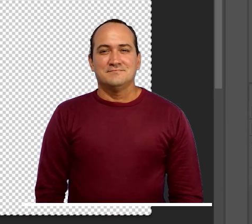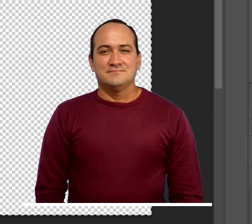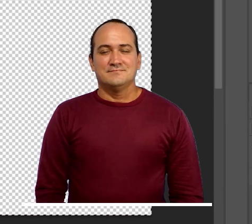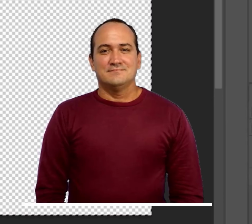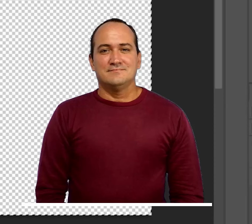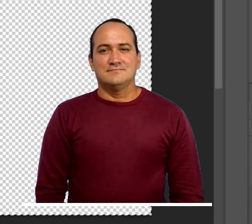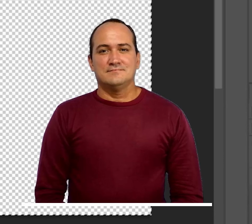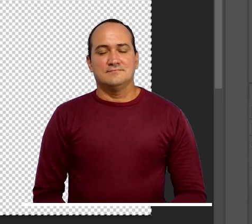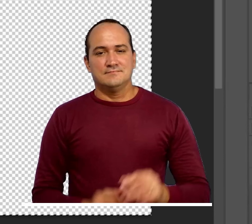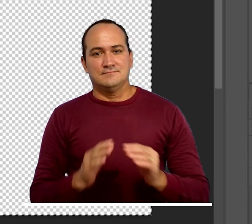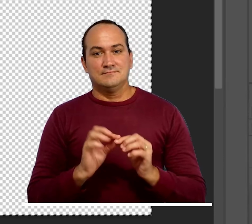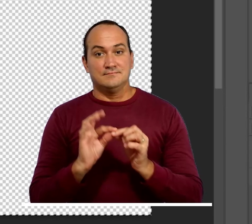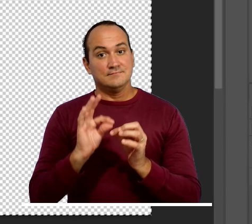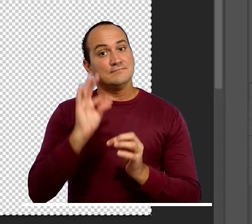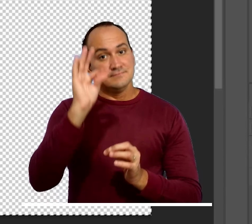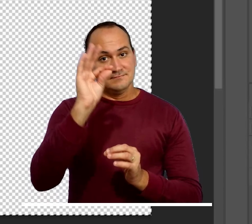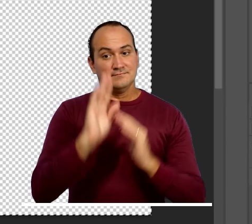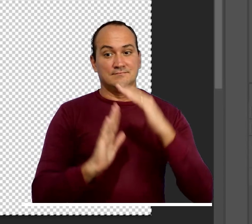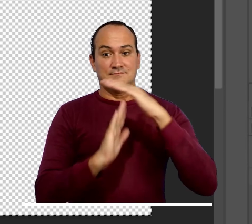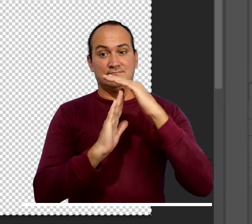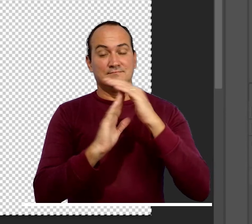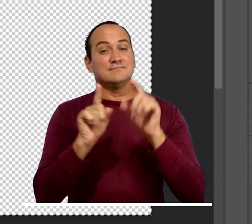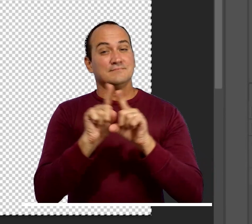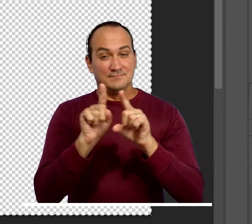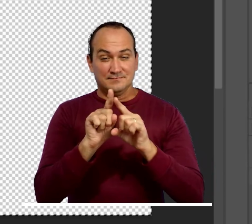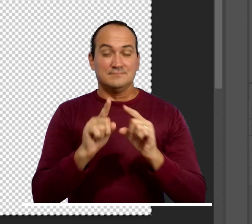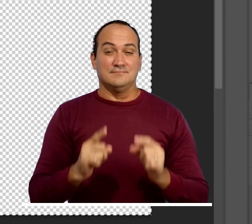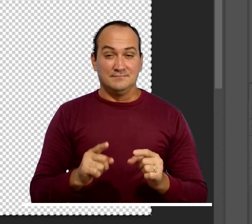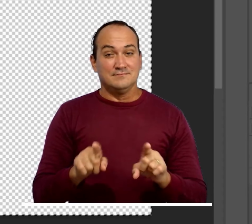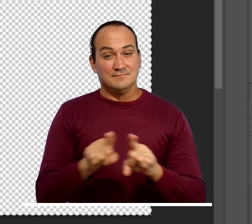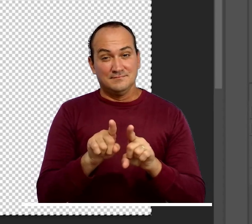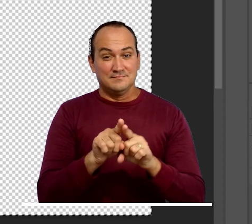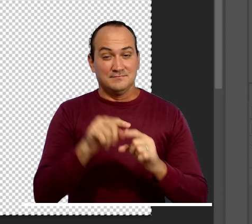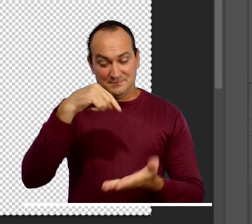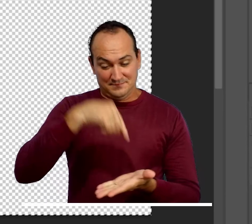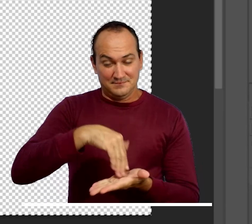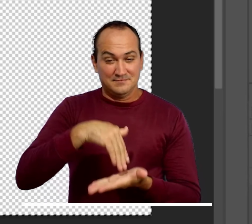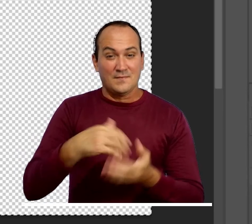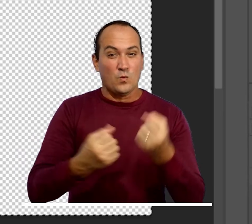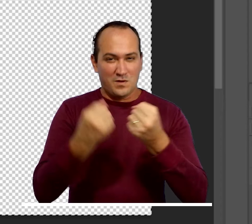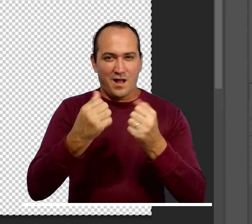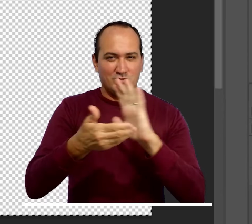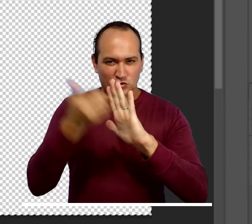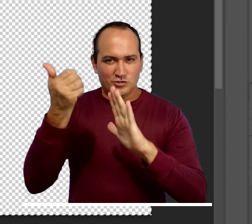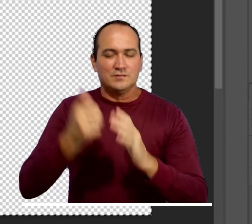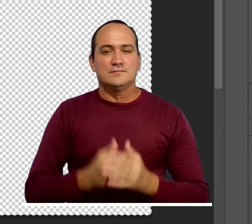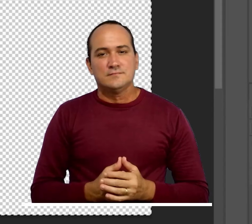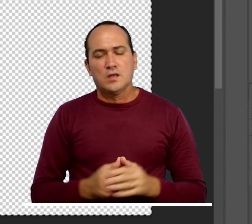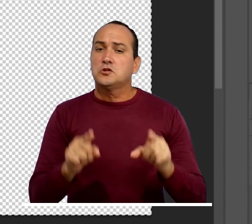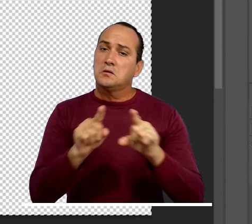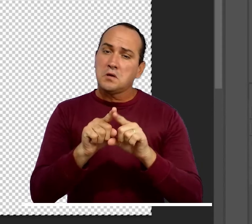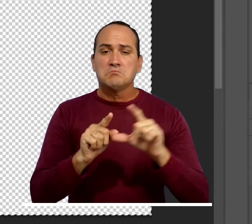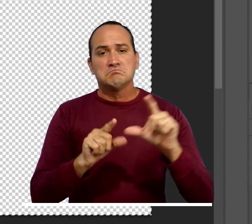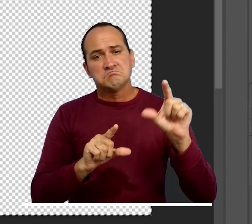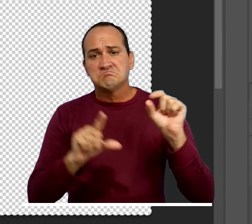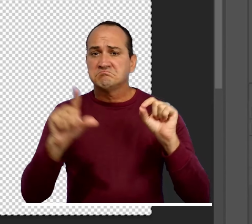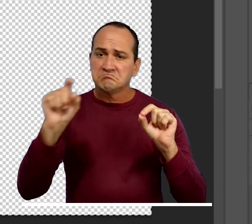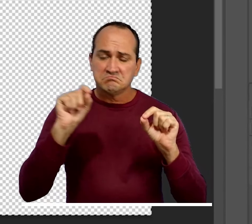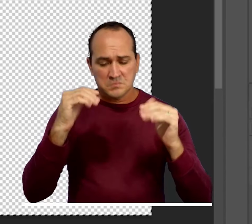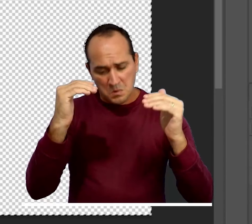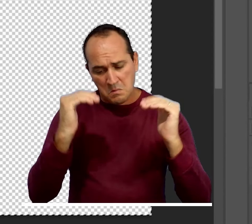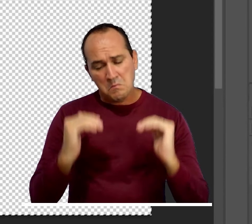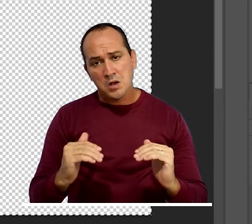selecionar um pouco aqui da parte de cima, porque eu falei, eu quero tirar aquela parte do carro, né? Então até aqui assim. E eventualmente poderia selecionar um pouco na parte